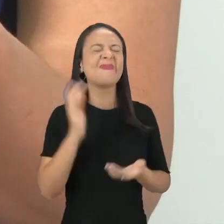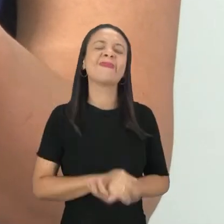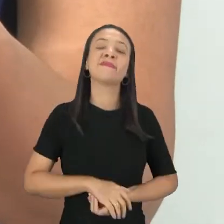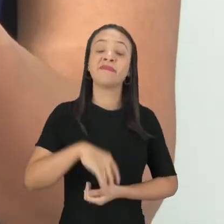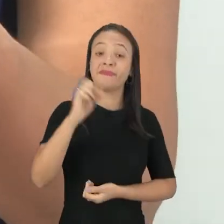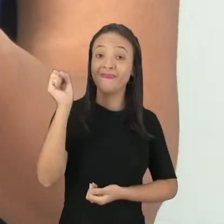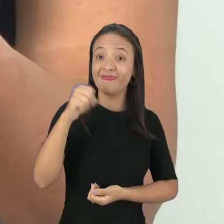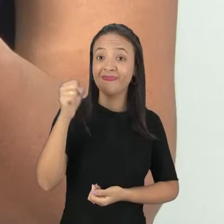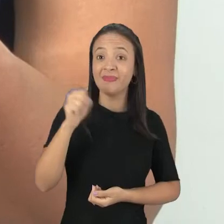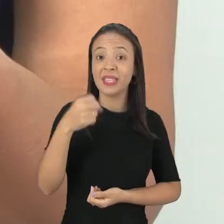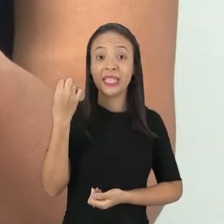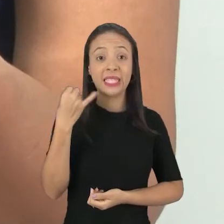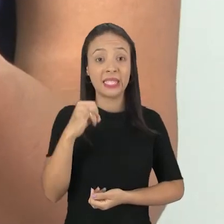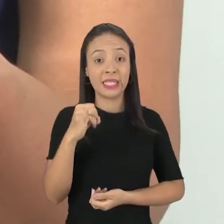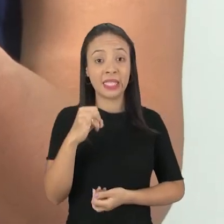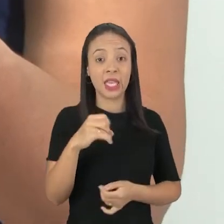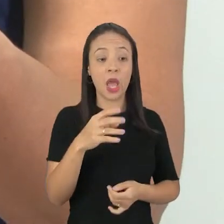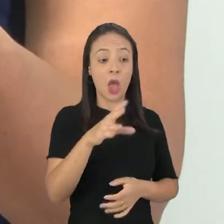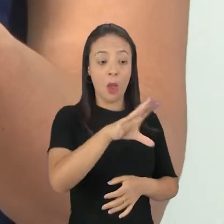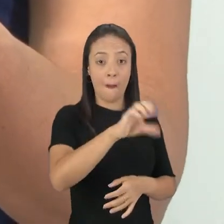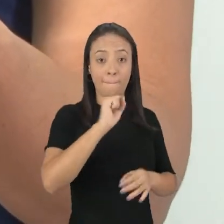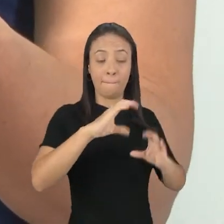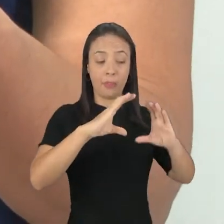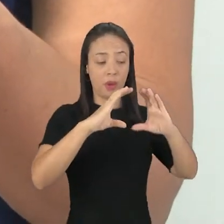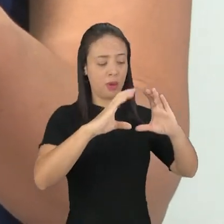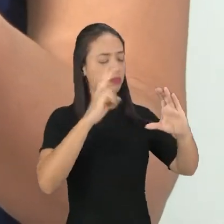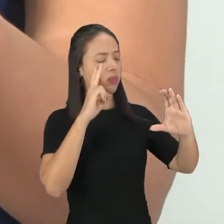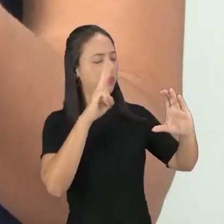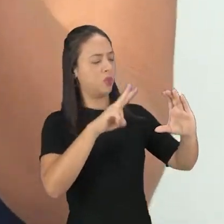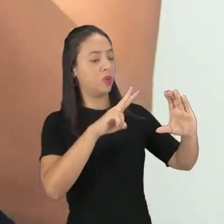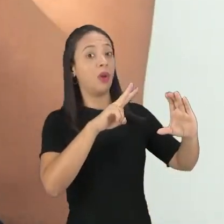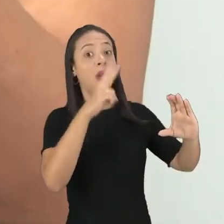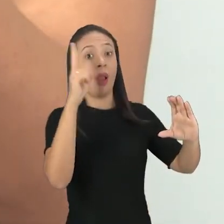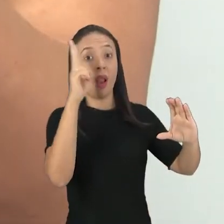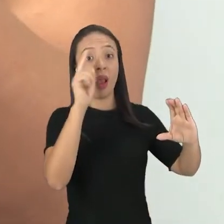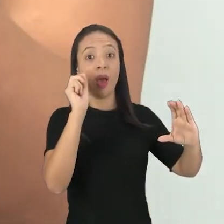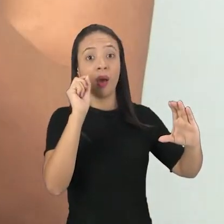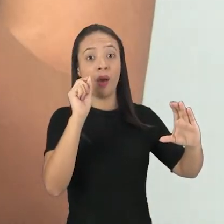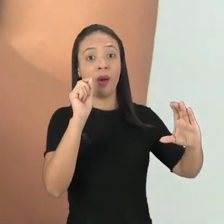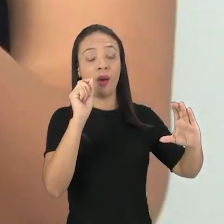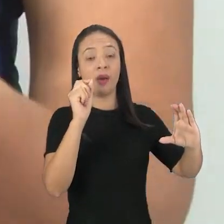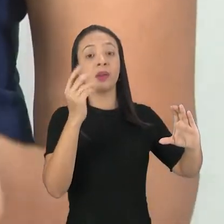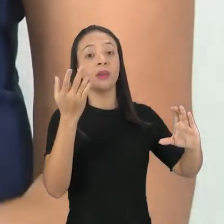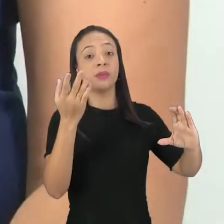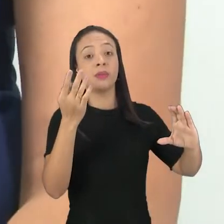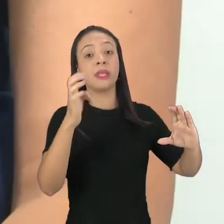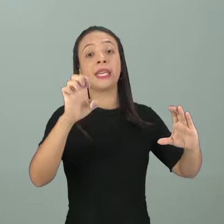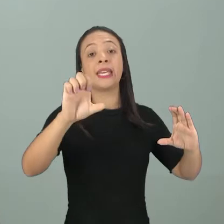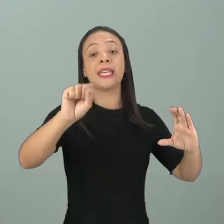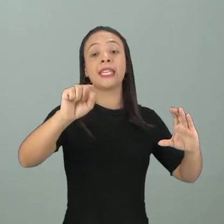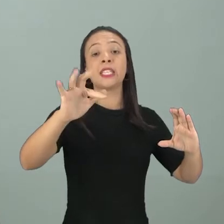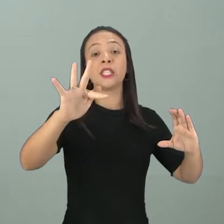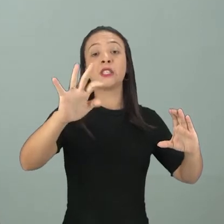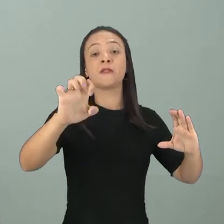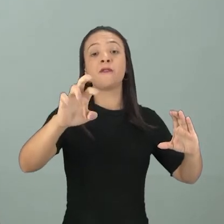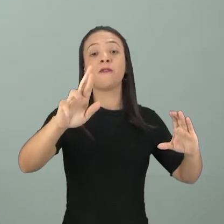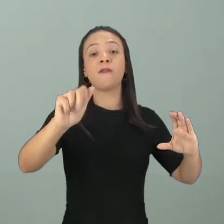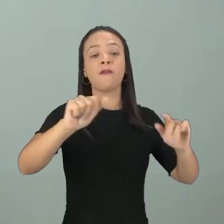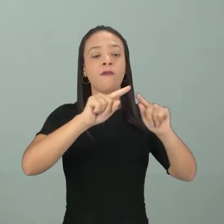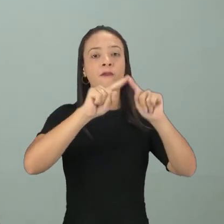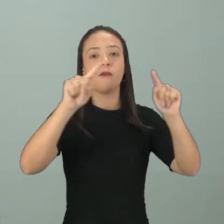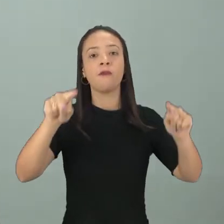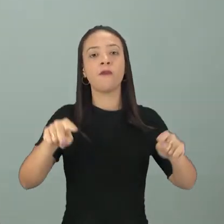Isso mesmo, criança. Quando pegamos nessa bola, nós nos lembramos do sólido geométrico esfera.